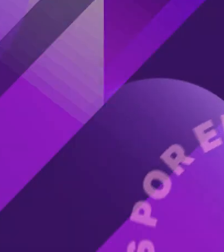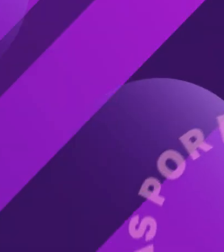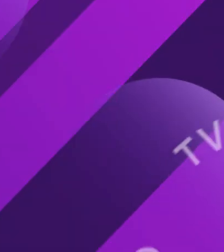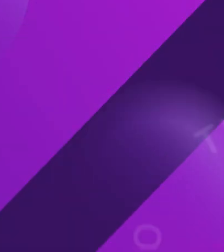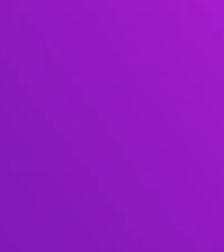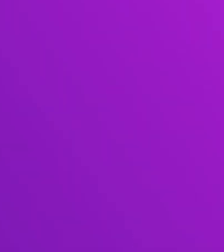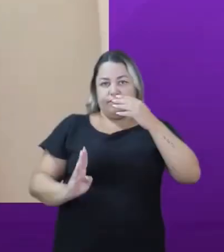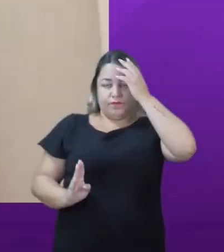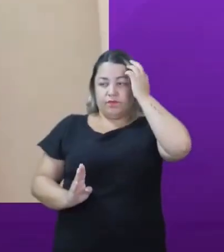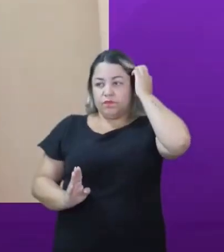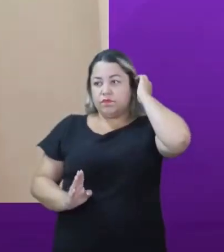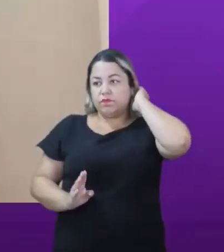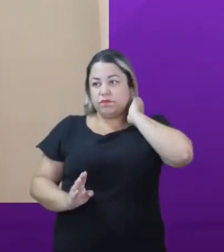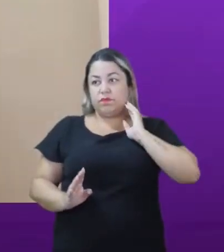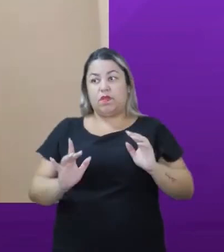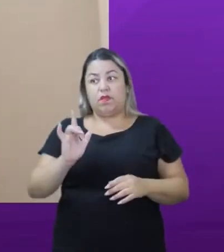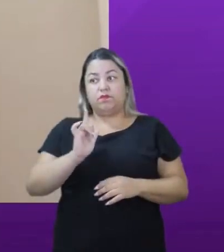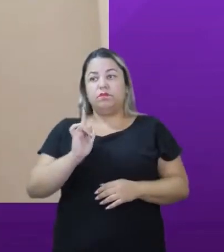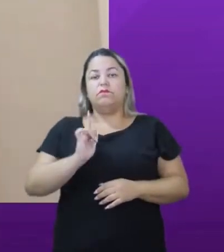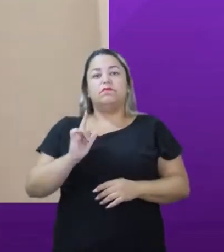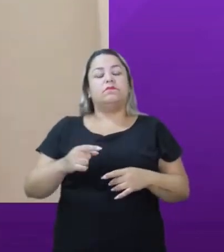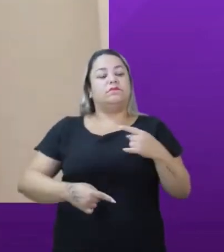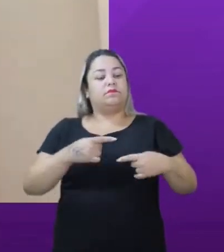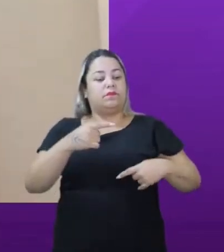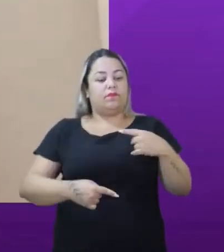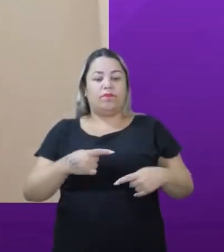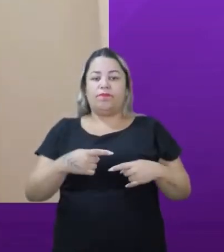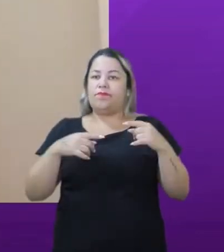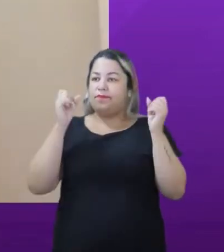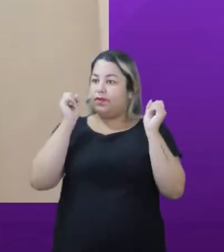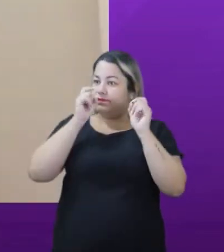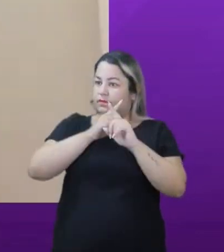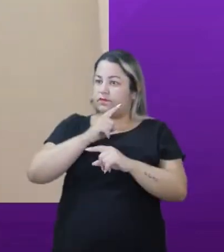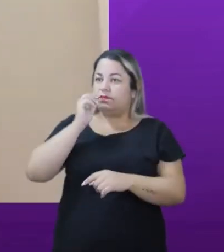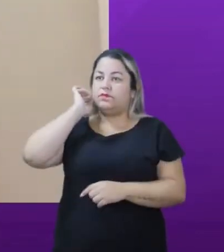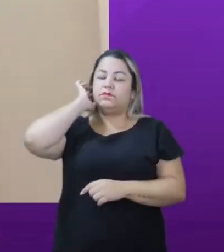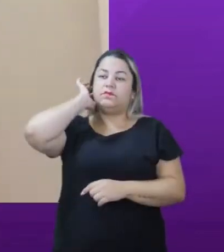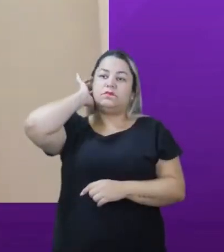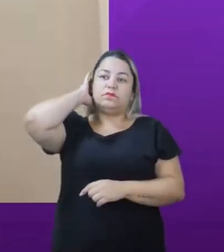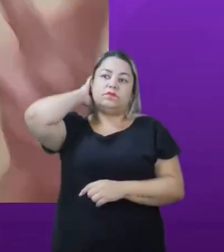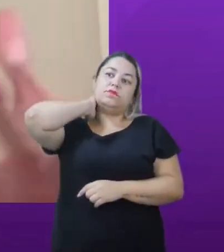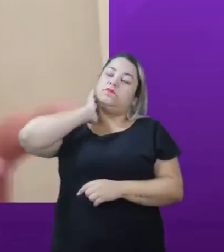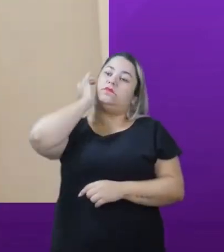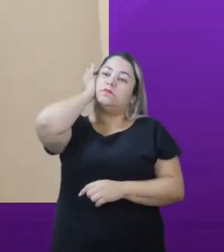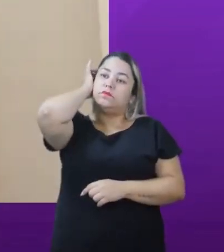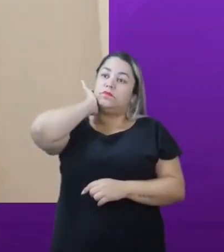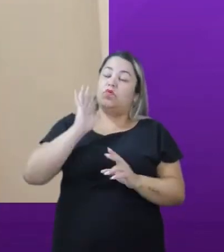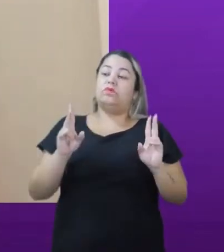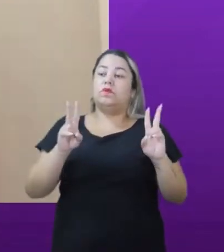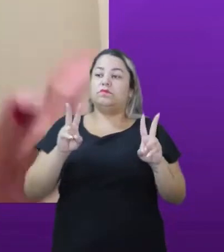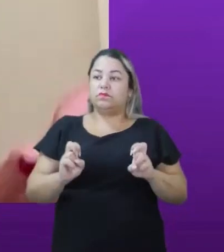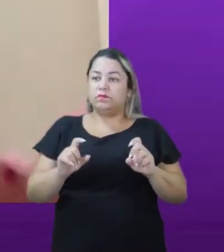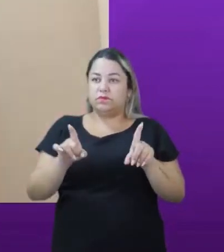brasileira. Nós temos uma situação política complexa, porque temos o tema, né,